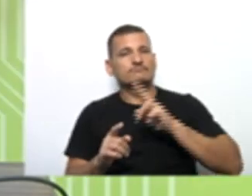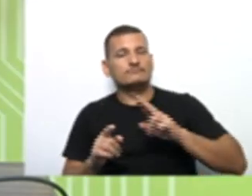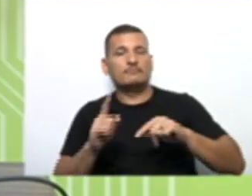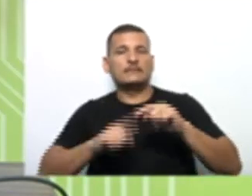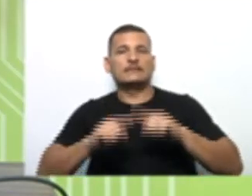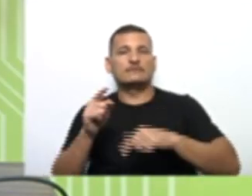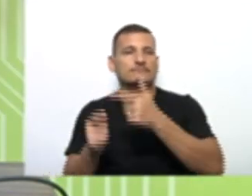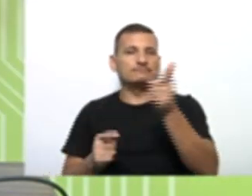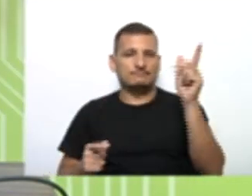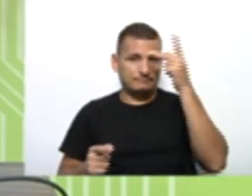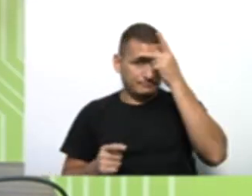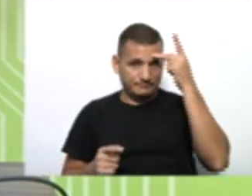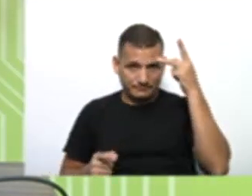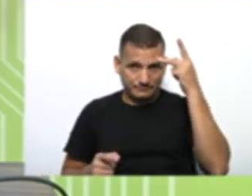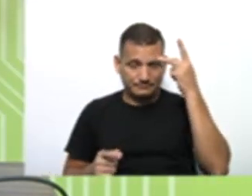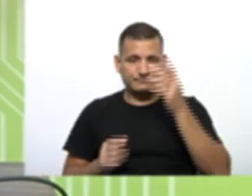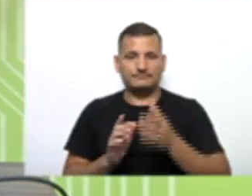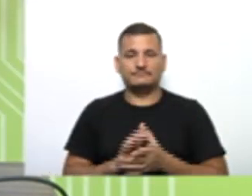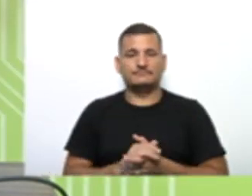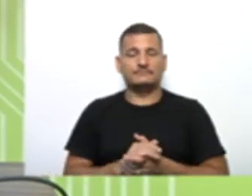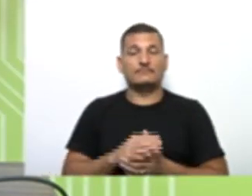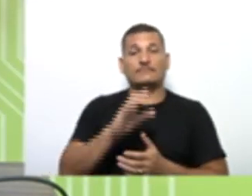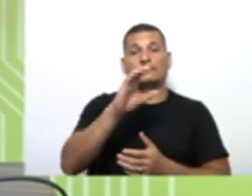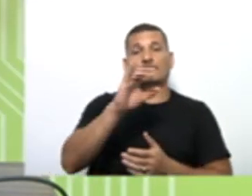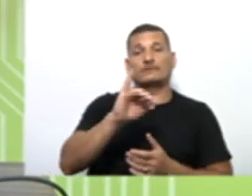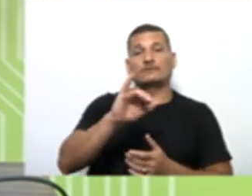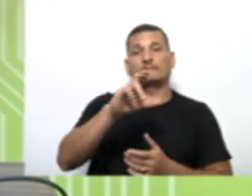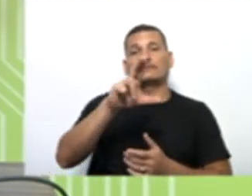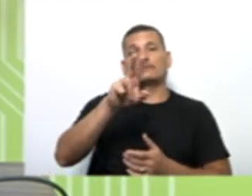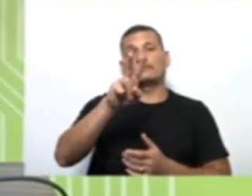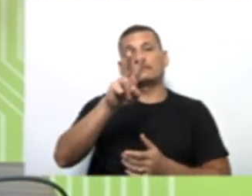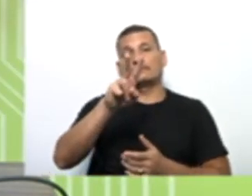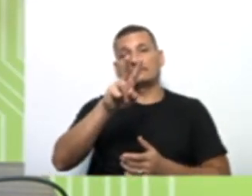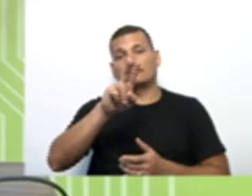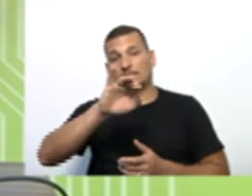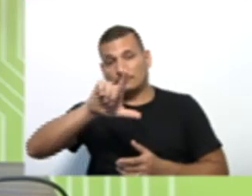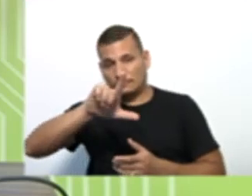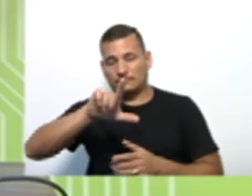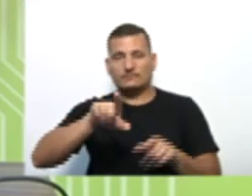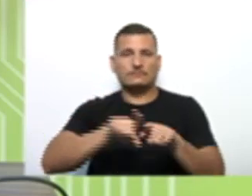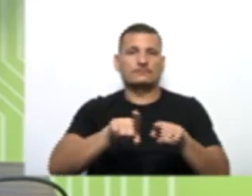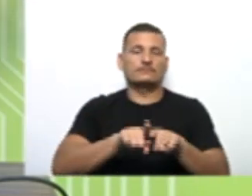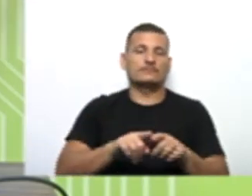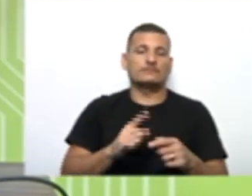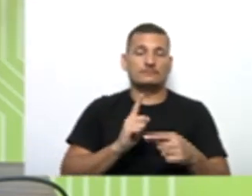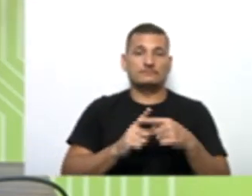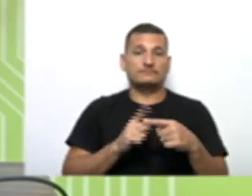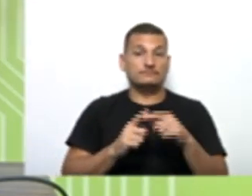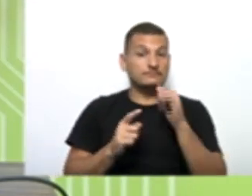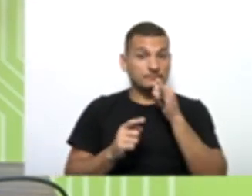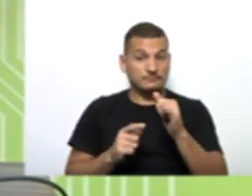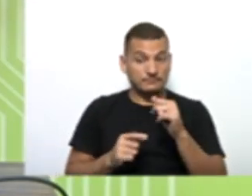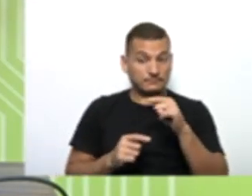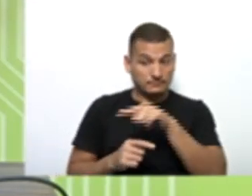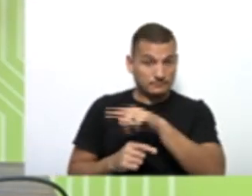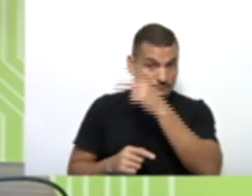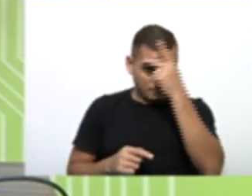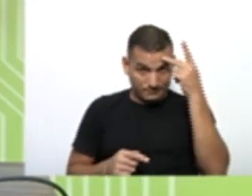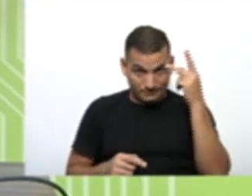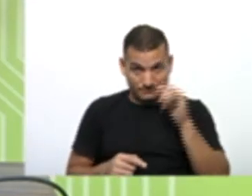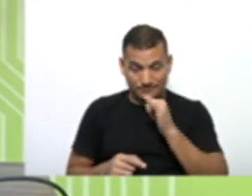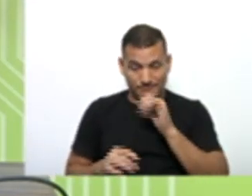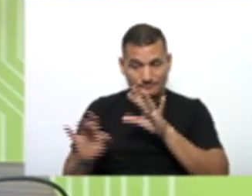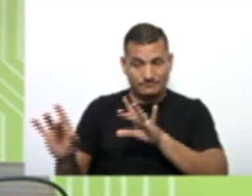material de alguém. E é civil, porque se essa pessoa da qual você, porventura, possa ter usado, num